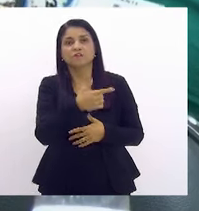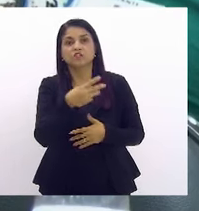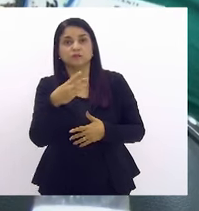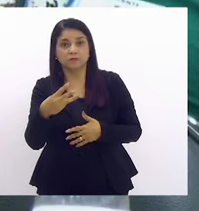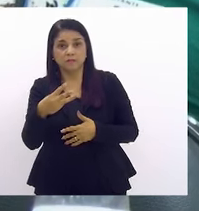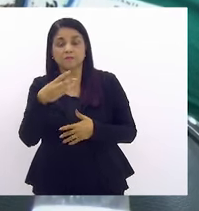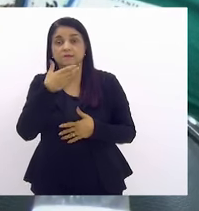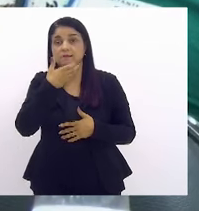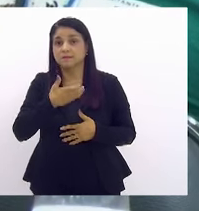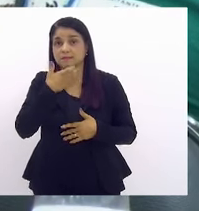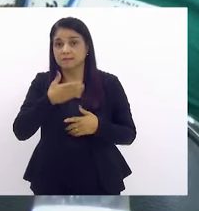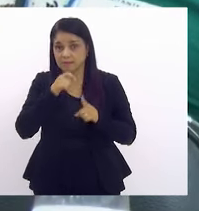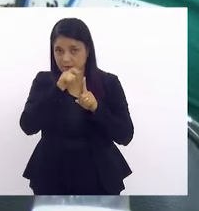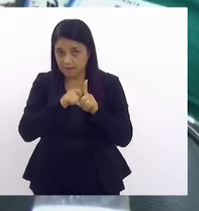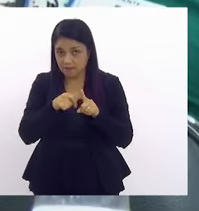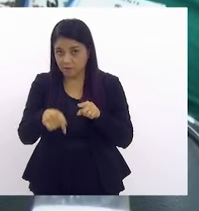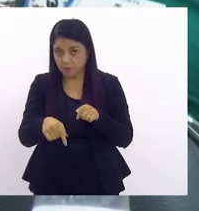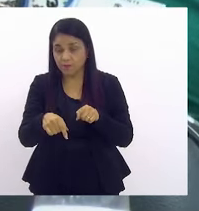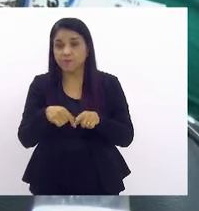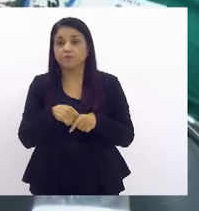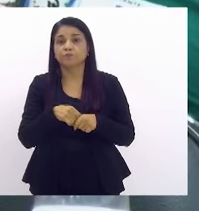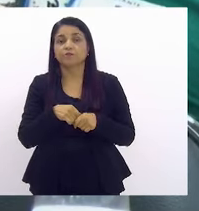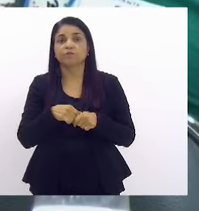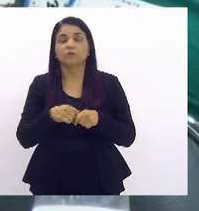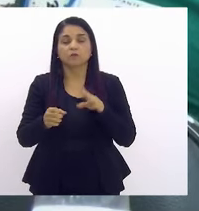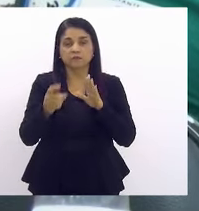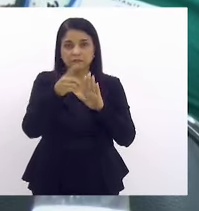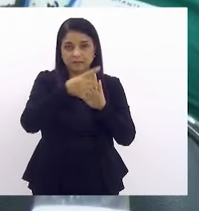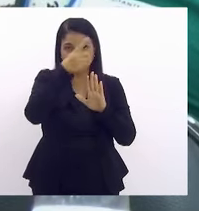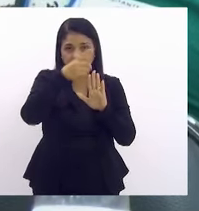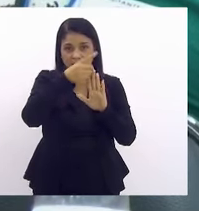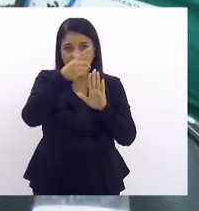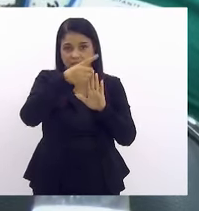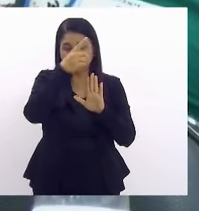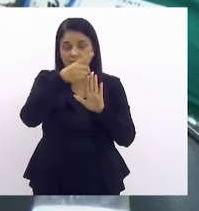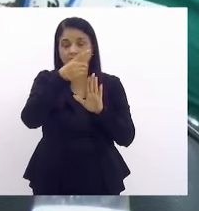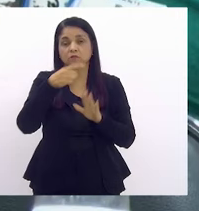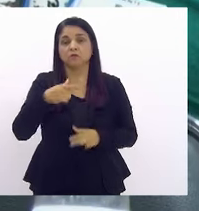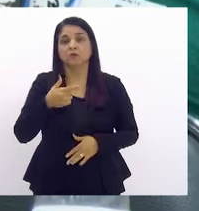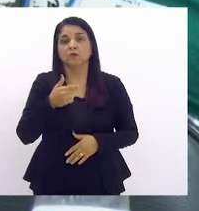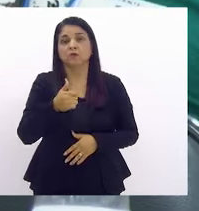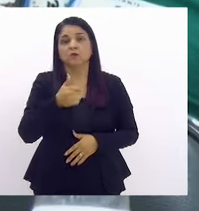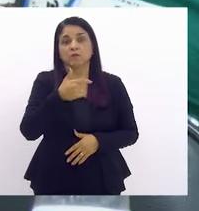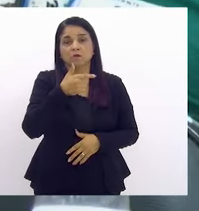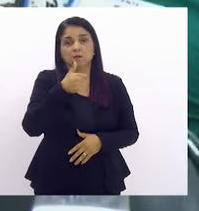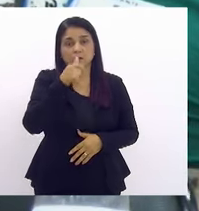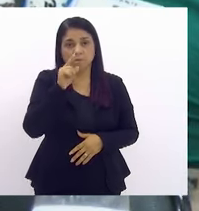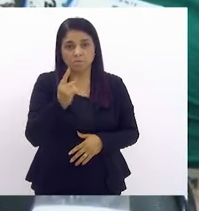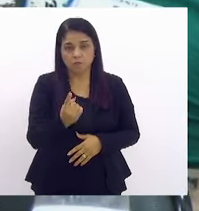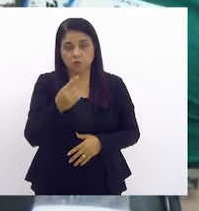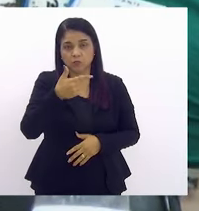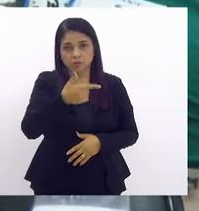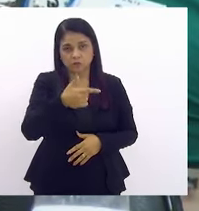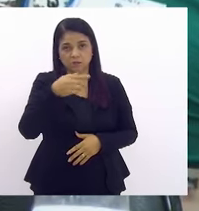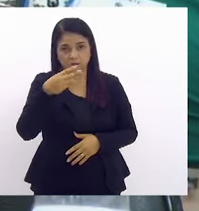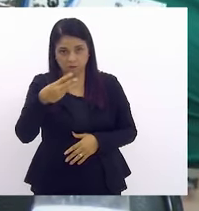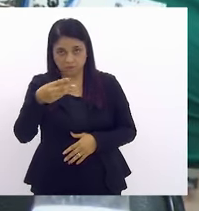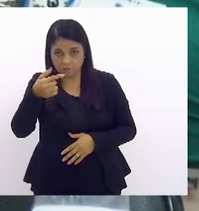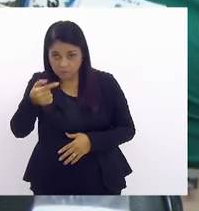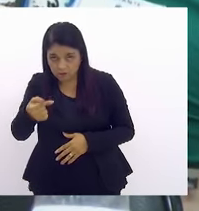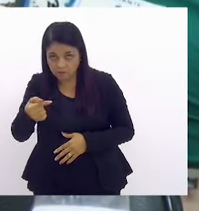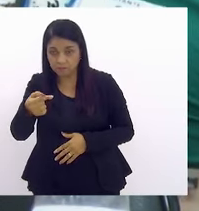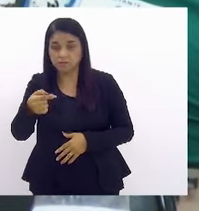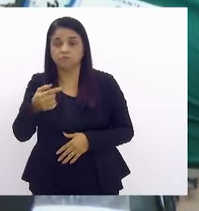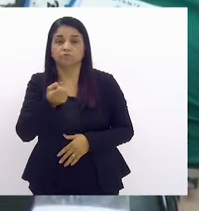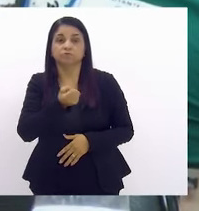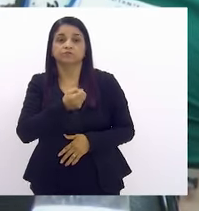prefeito lançou um decreto, que é o decreto 1237, falando exatamente sobre